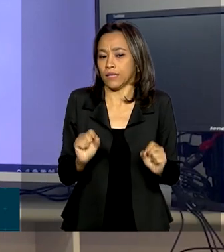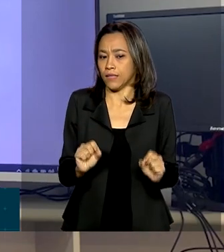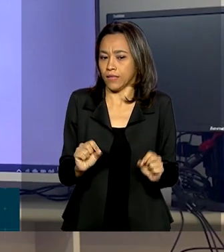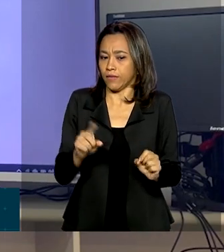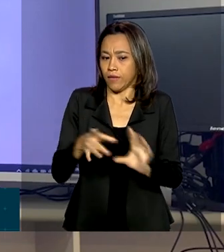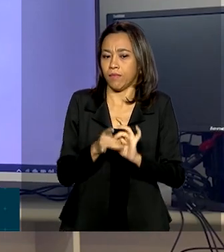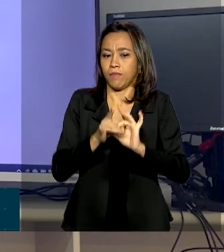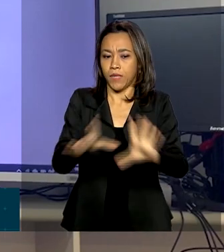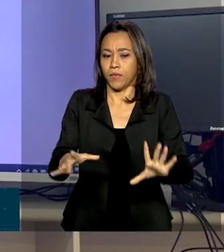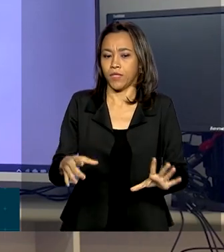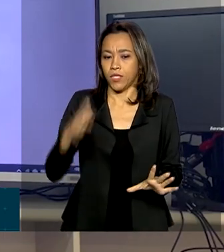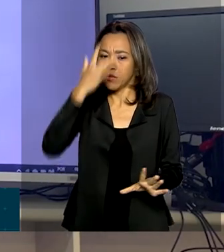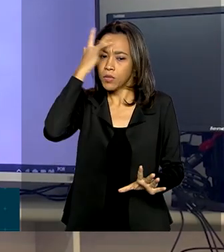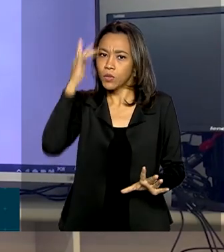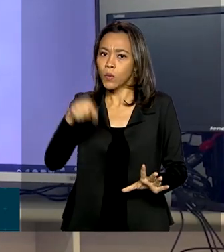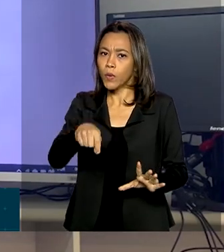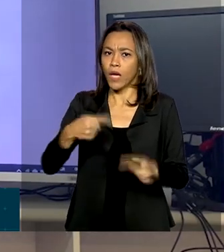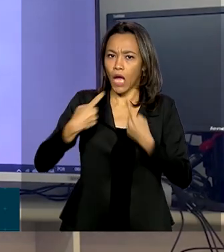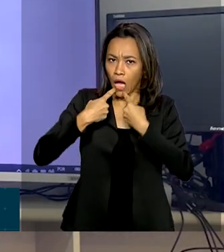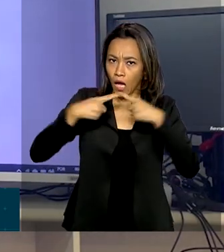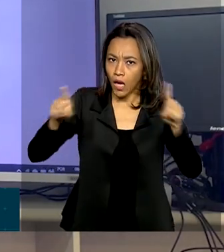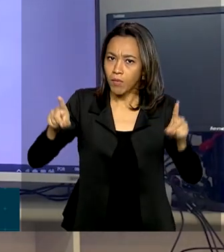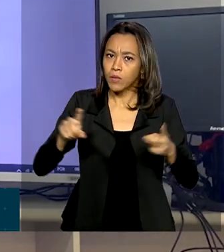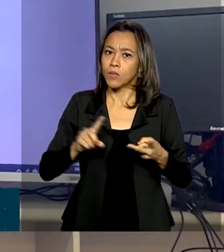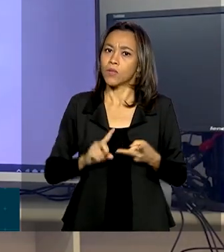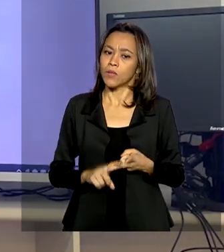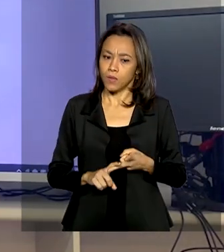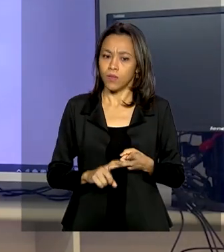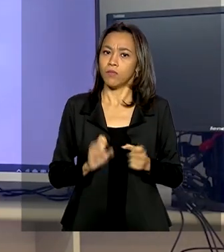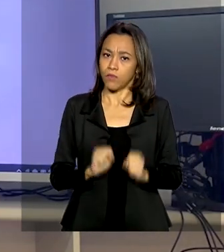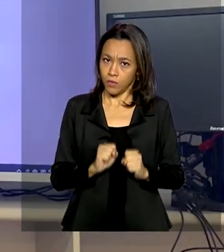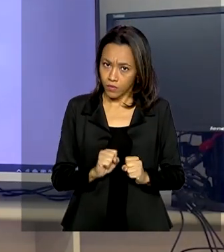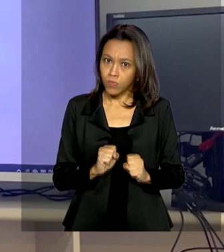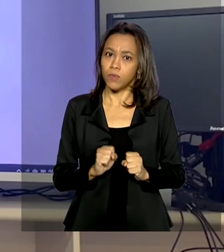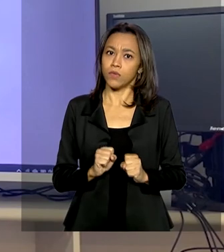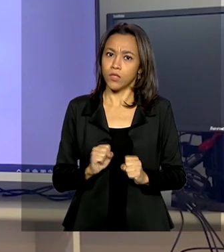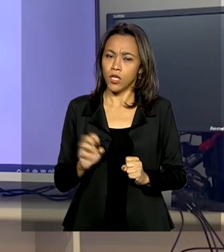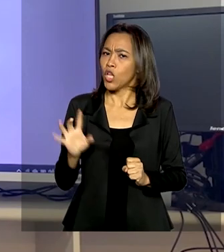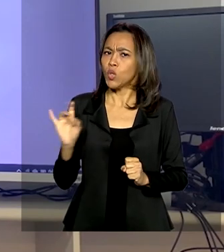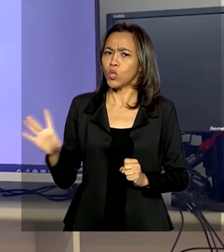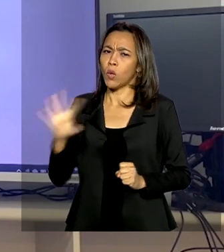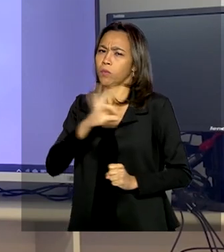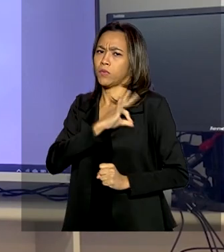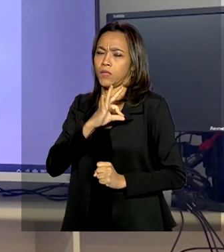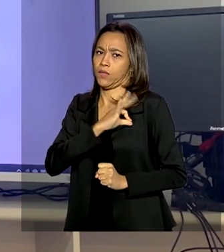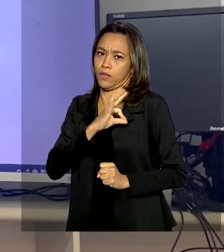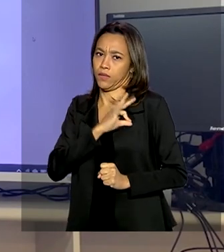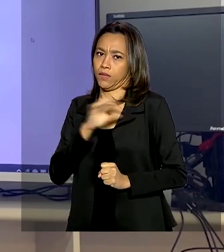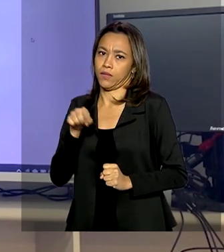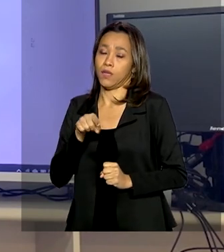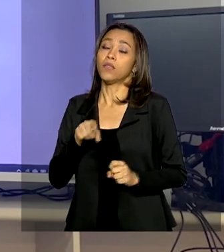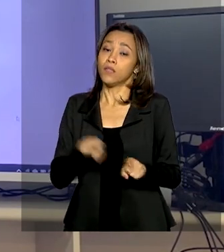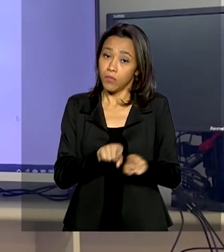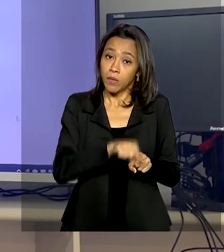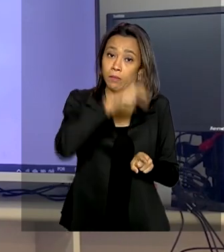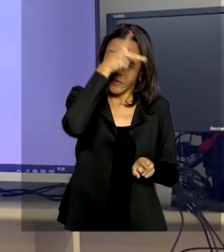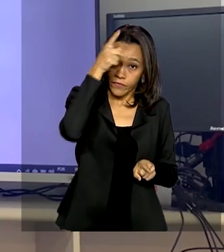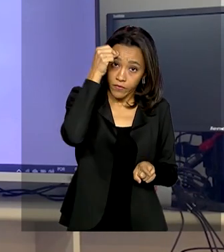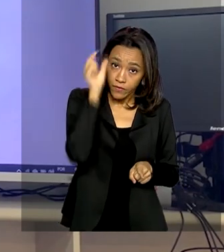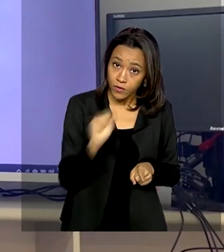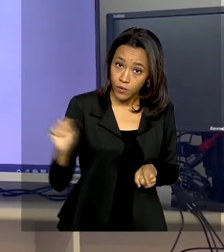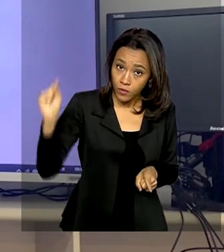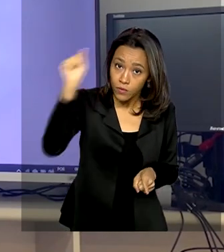cidadão fazer denúncias, reclamações, não só as polícias, mas também a prefeitura,